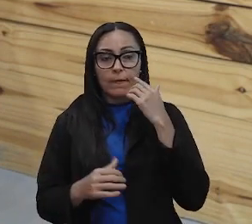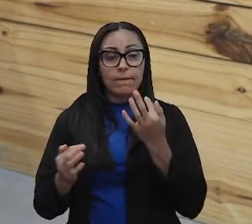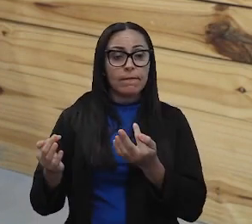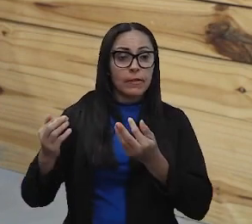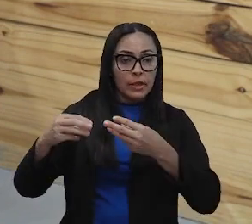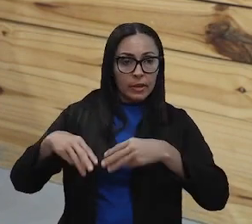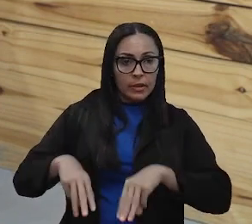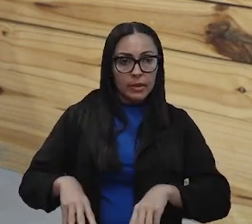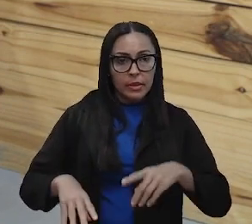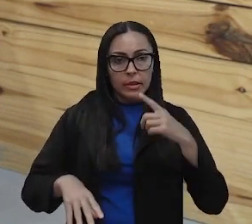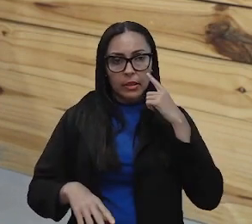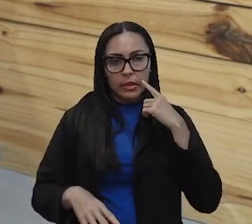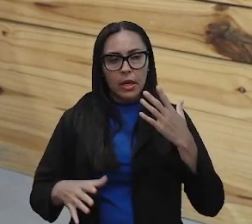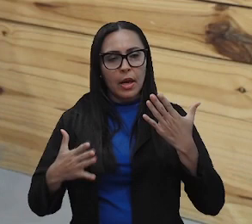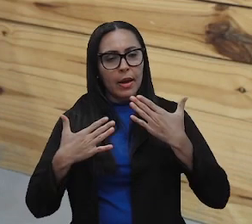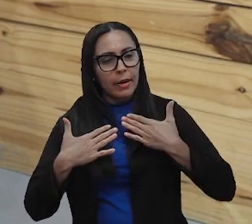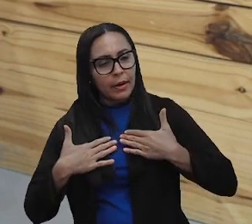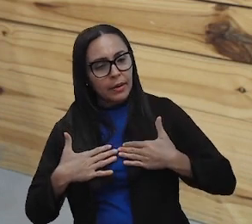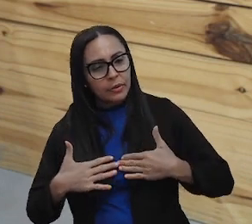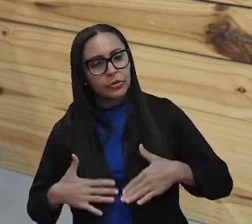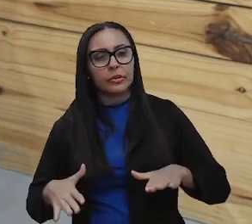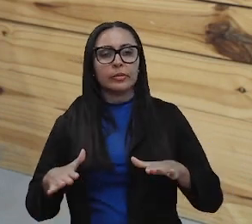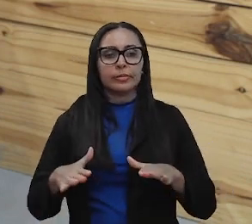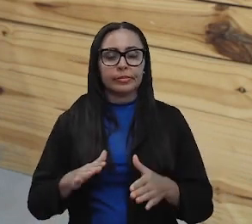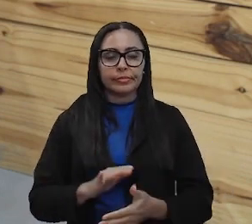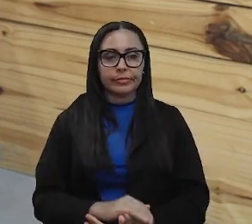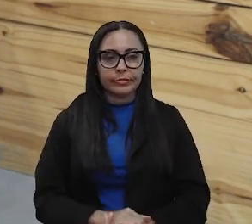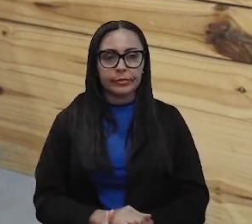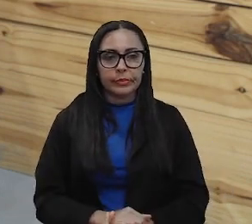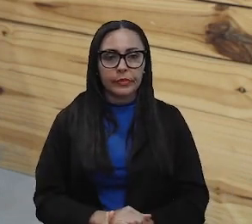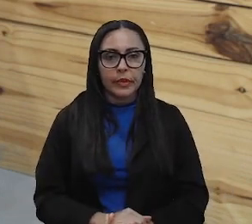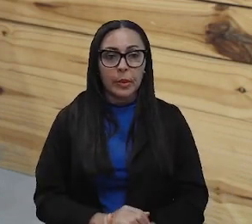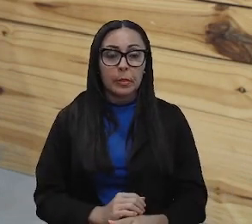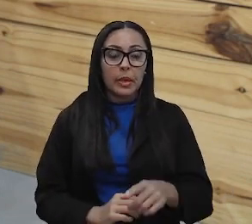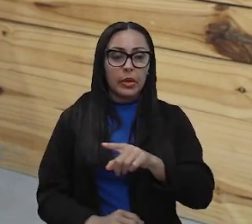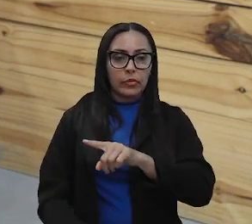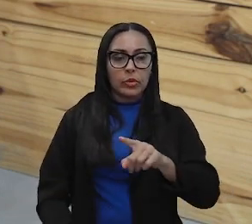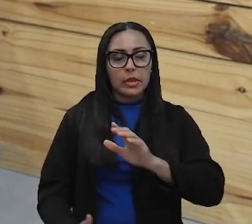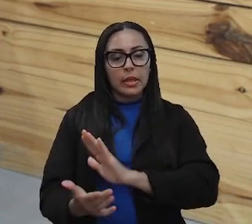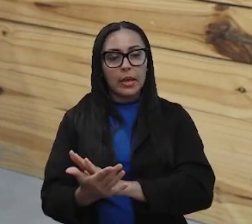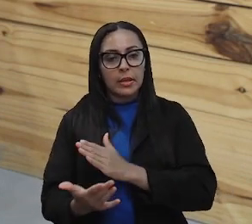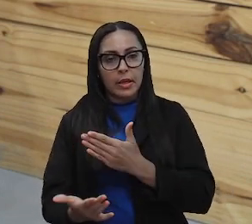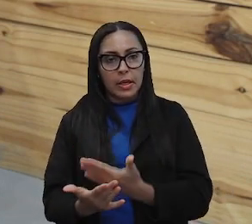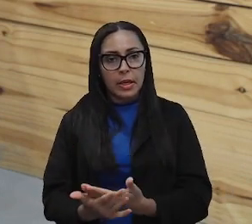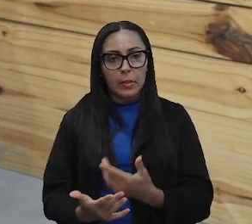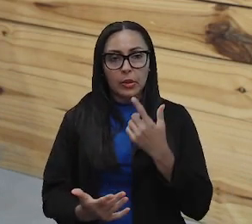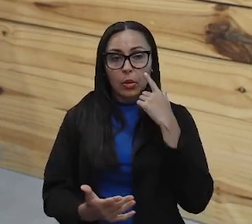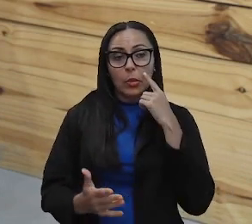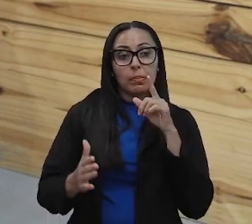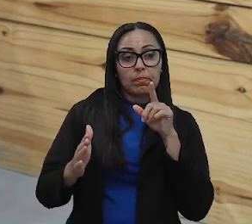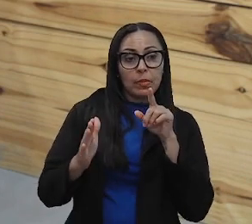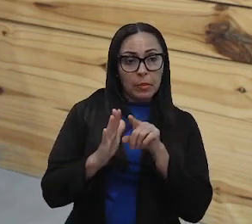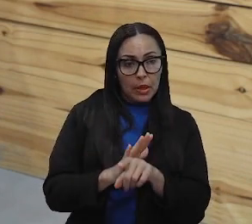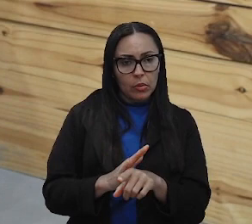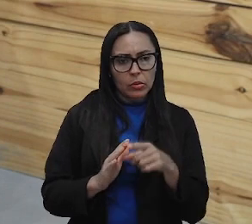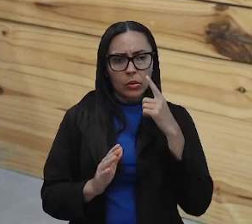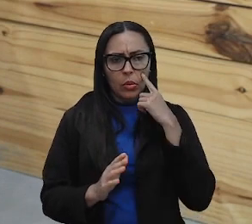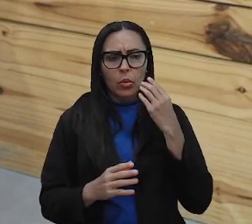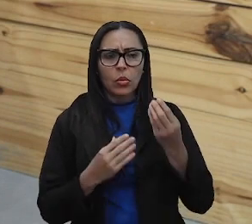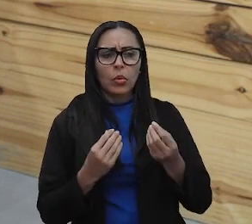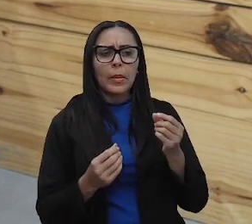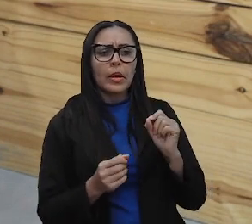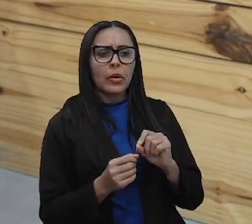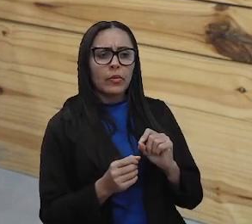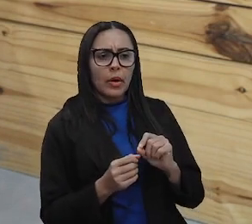é a relaxante, né? Para você que é um intérprete de Libras, como Lina me perguntou, o que eu posso fazer como